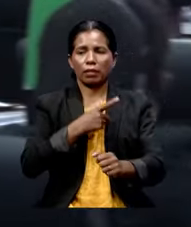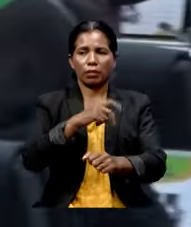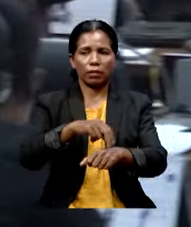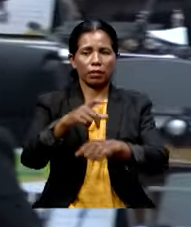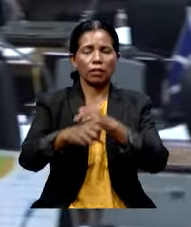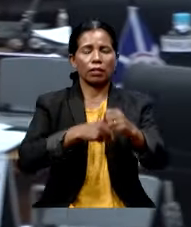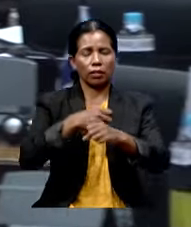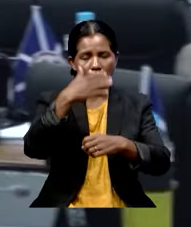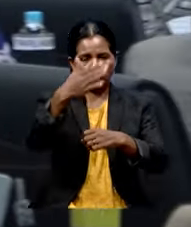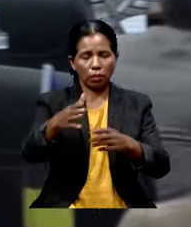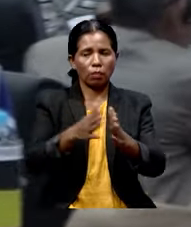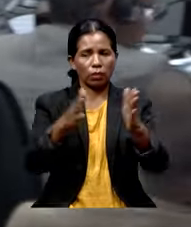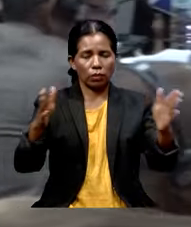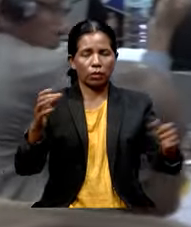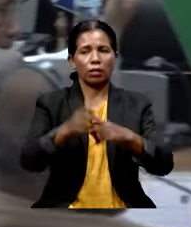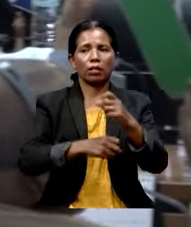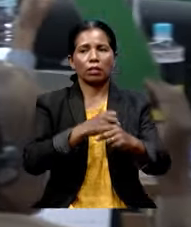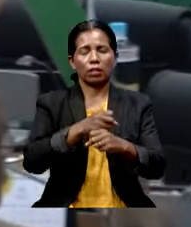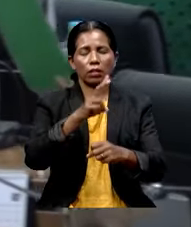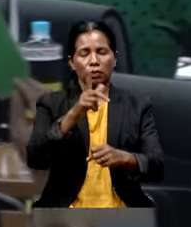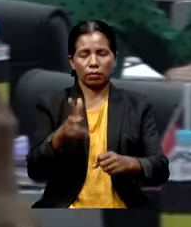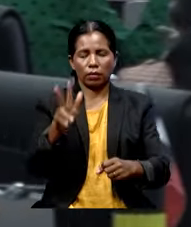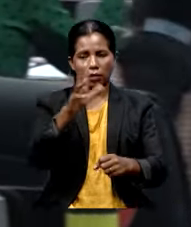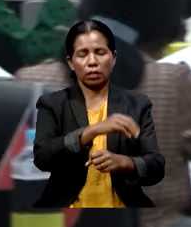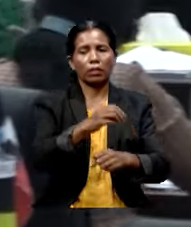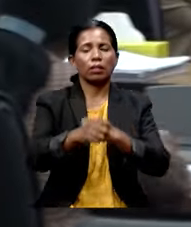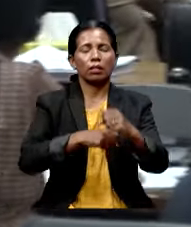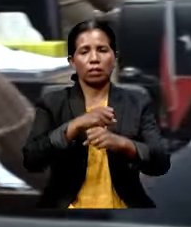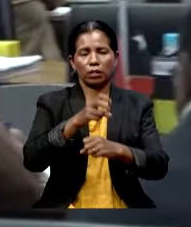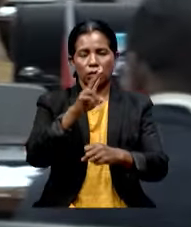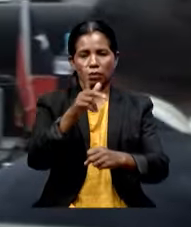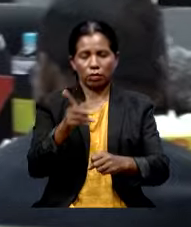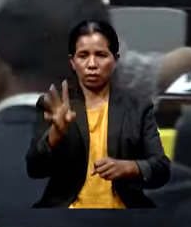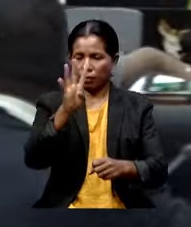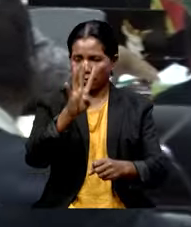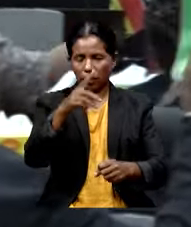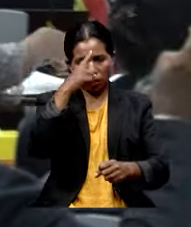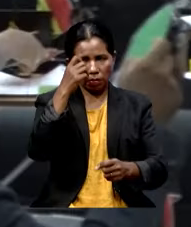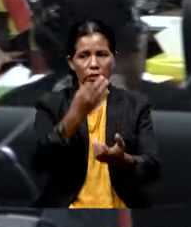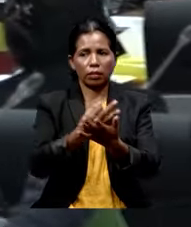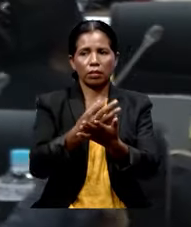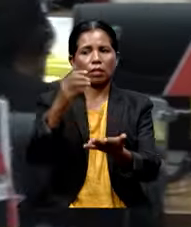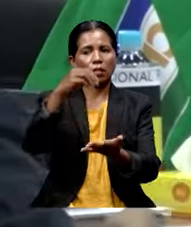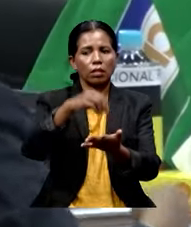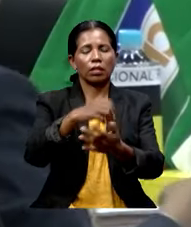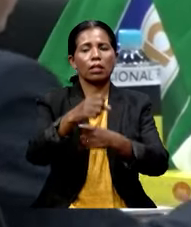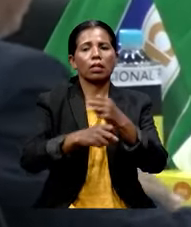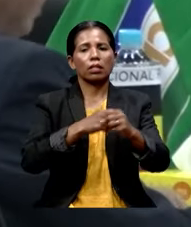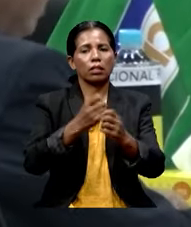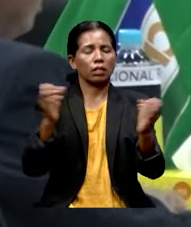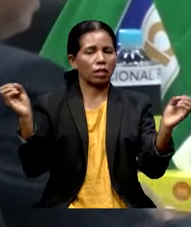Nuen, botlio compara o tina Rihonrua Ruanuru Recin Tolu, no tina Rihonrua Ruanuru Recin Hat, tam orçamento nebe prevê tina Hirakne